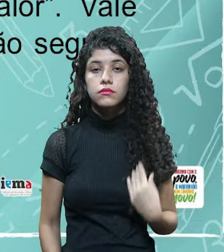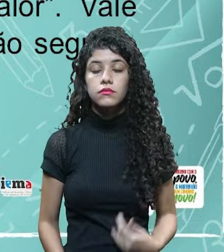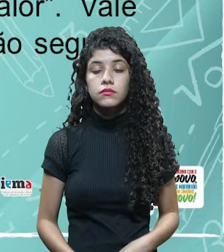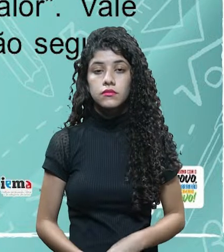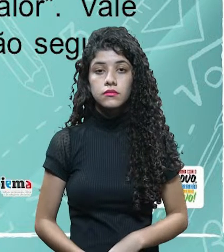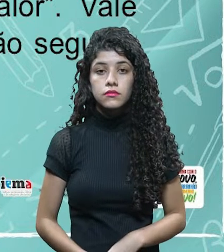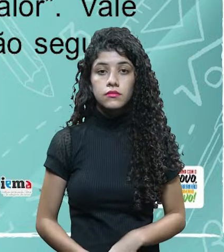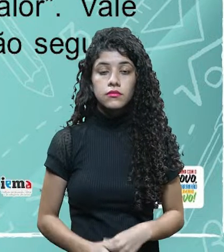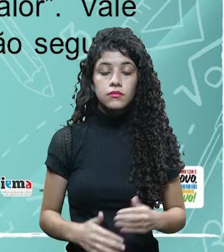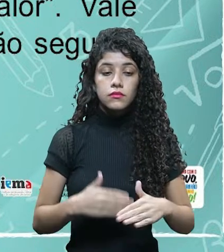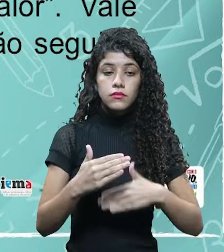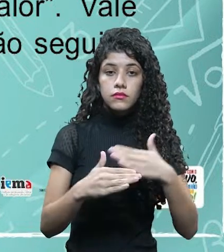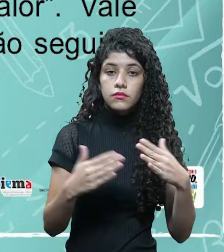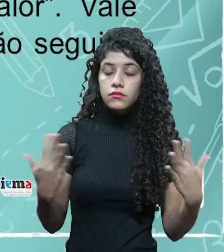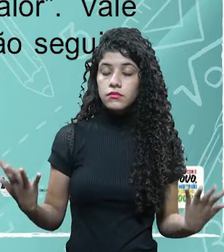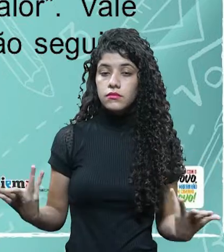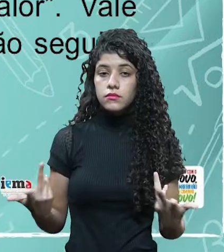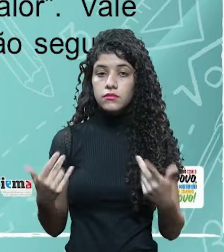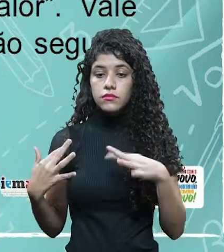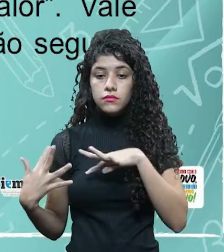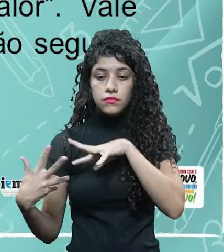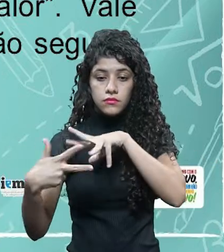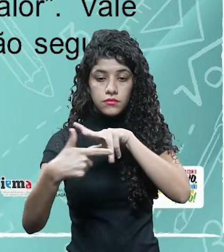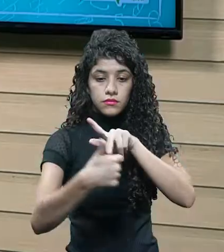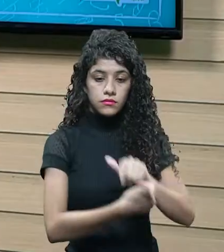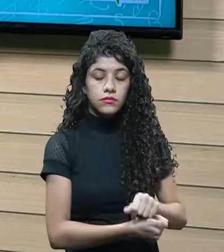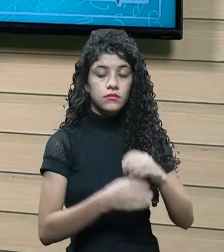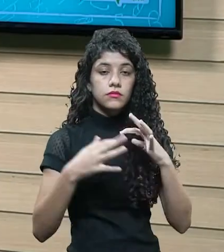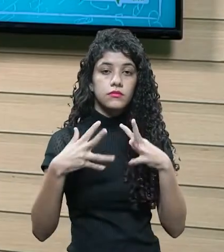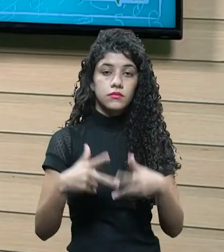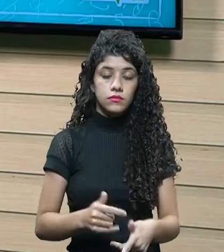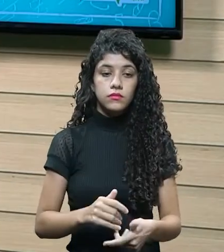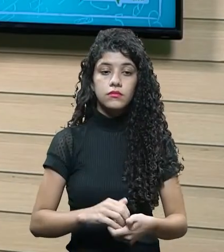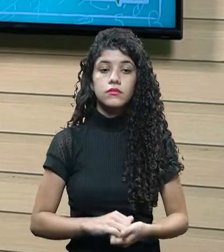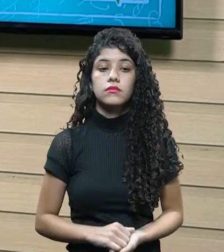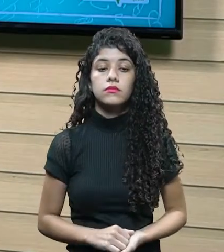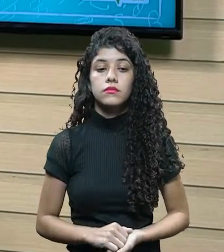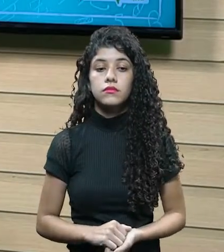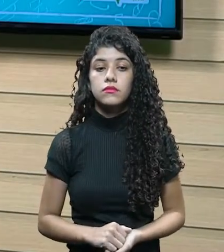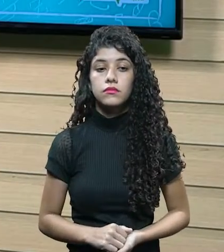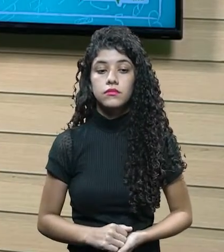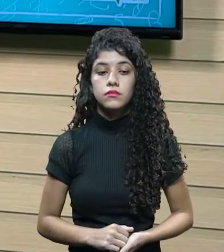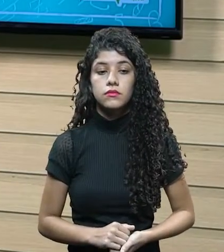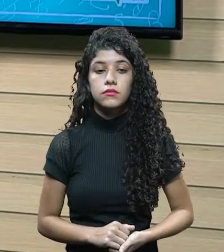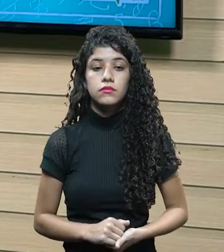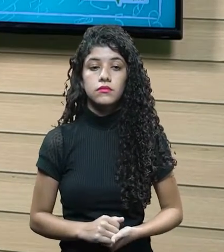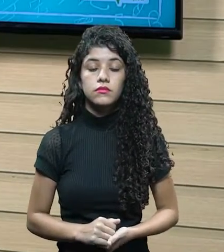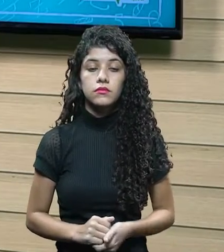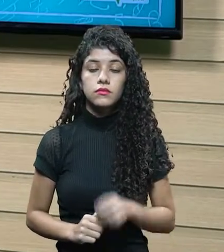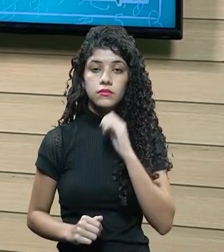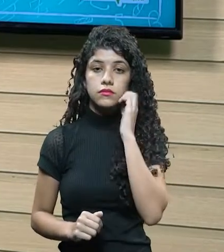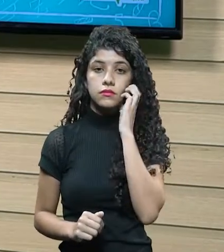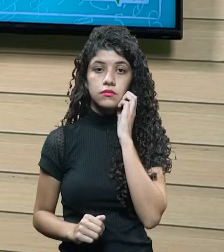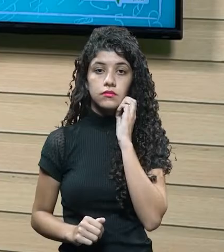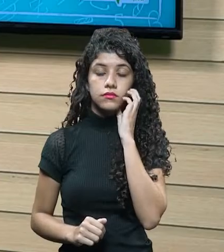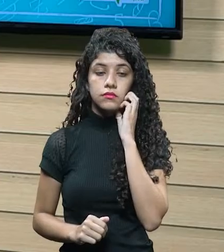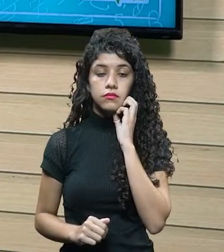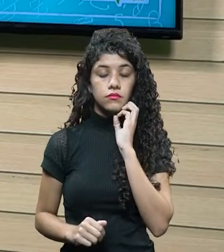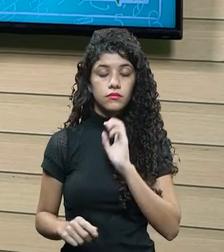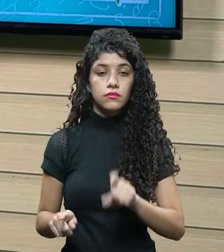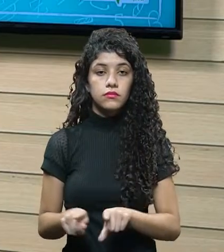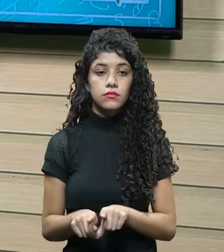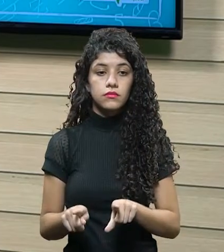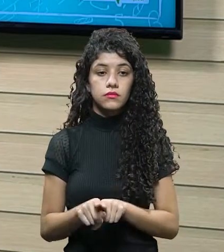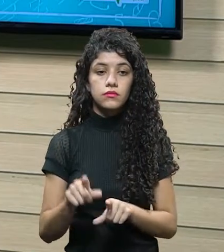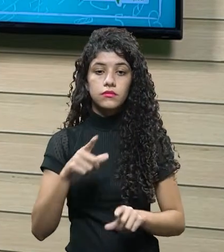dobradas, é um padrão que seguido por todo o mundo. Então podemos vincular que para cada débito tem um crédito de igual valor e para